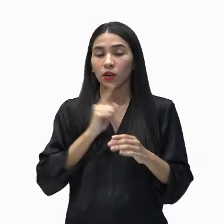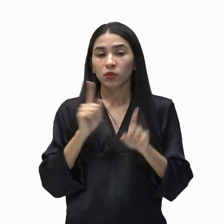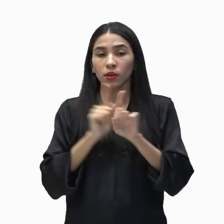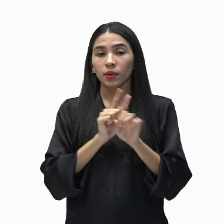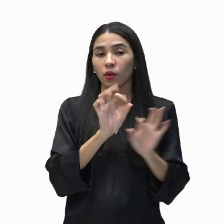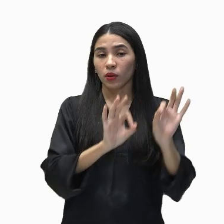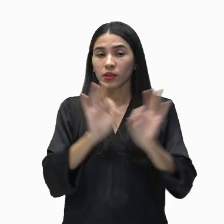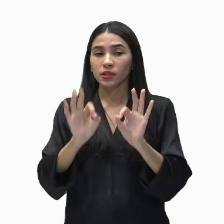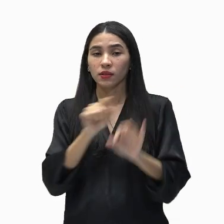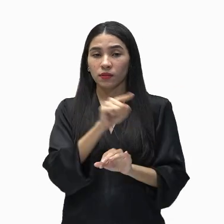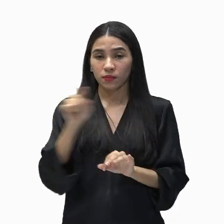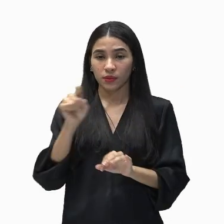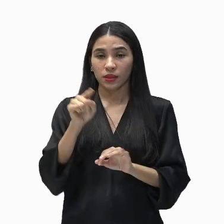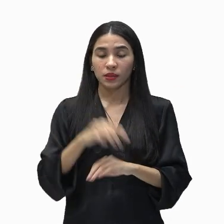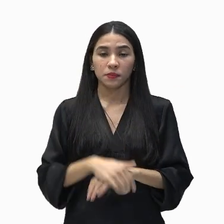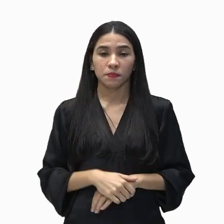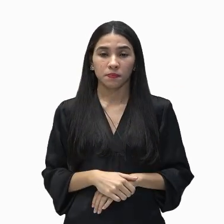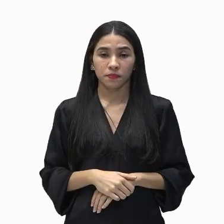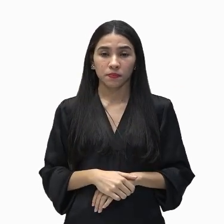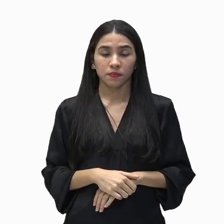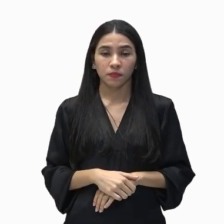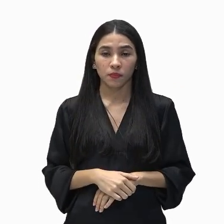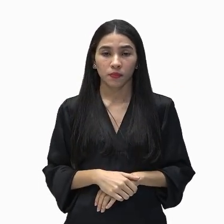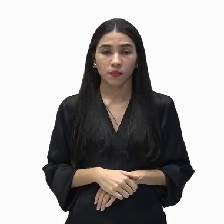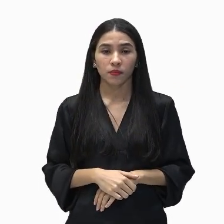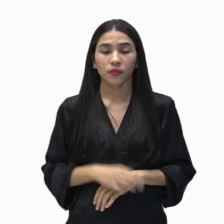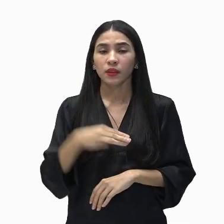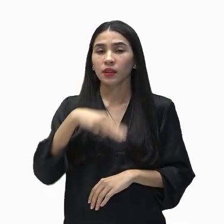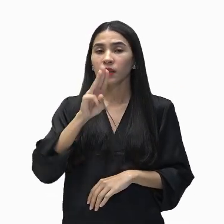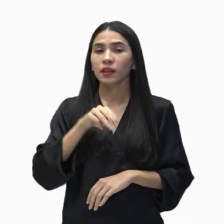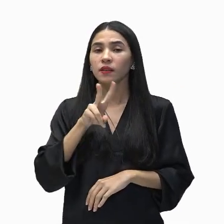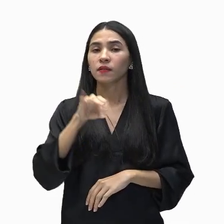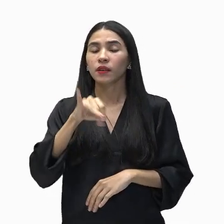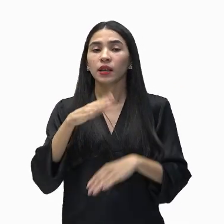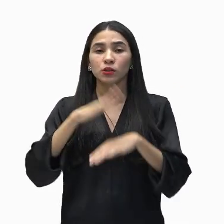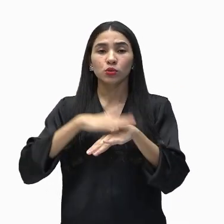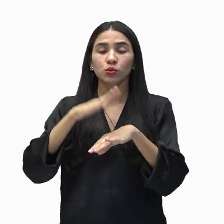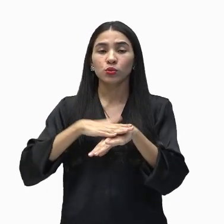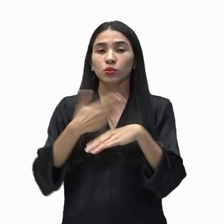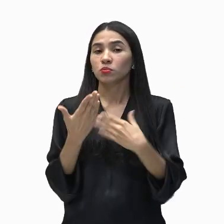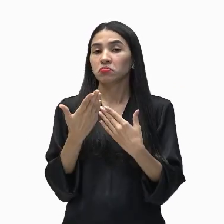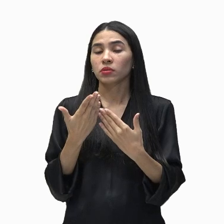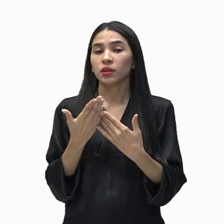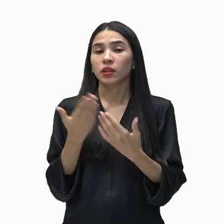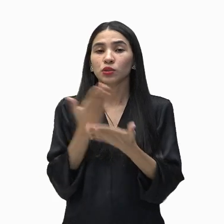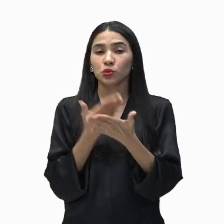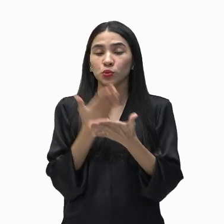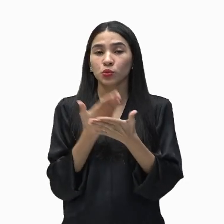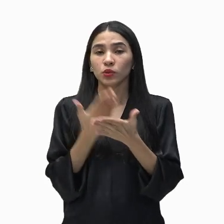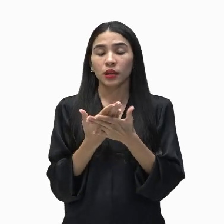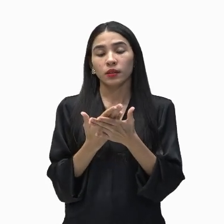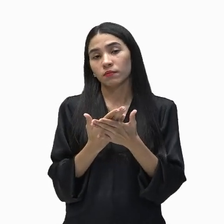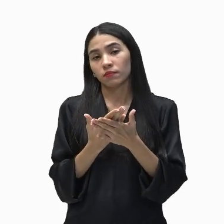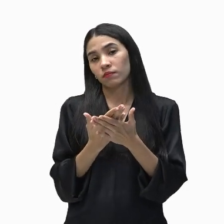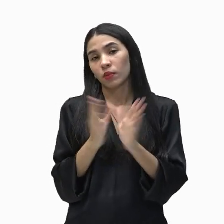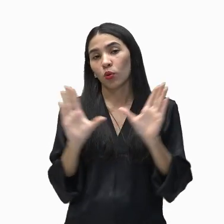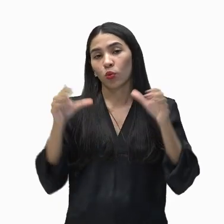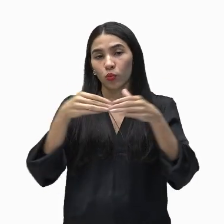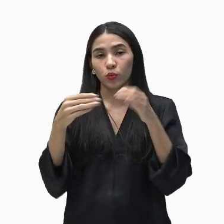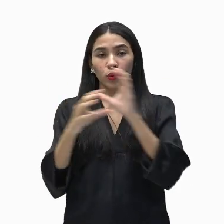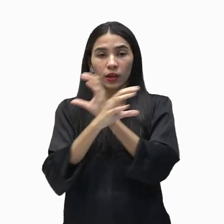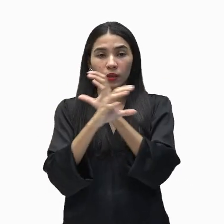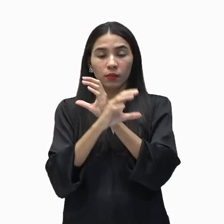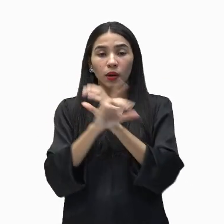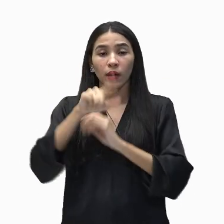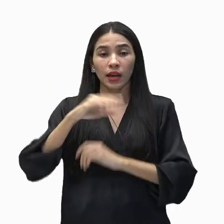para vocês darem uma olhadinha. Quem vai estudar o reino animal é a ciência chamada zoologia, e ela